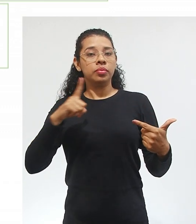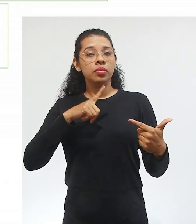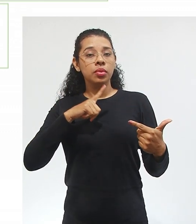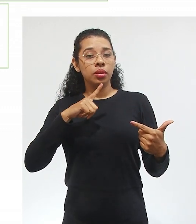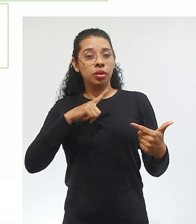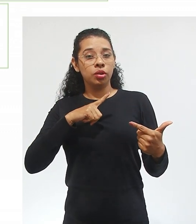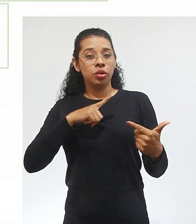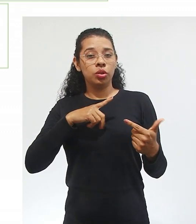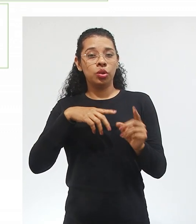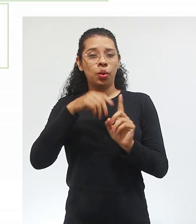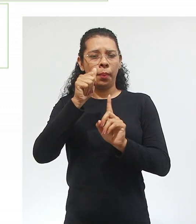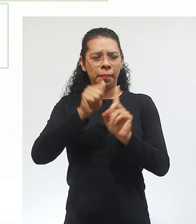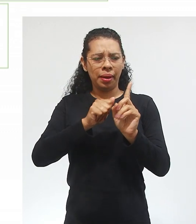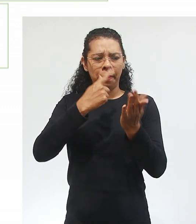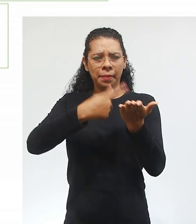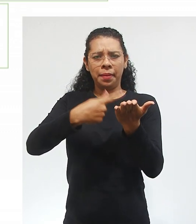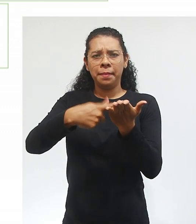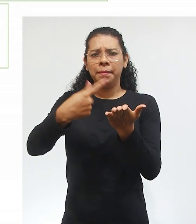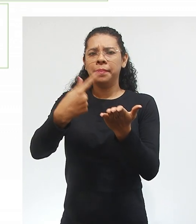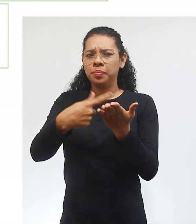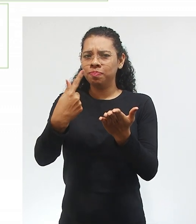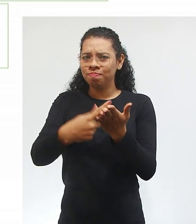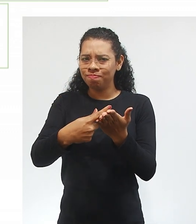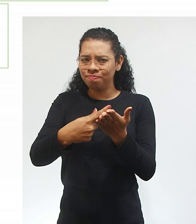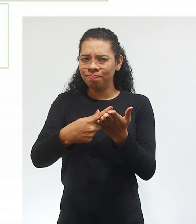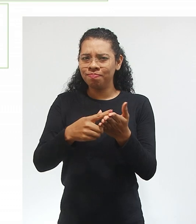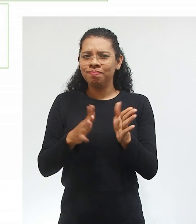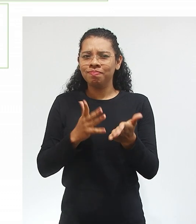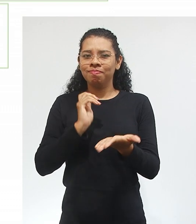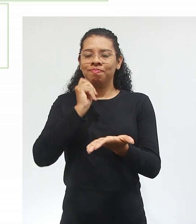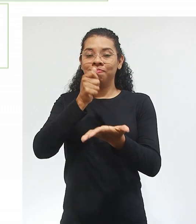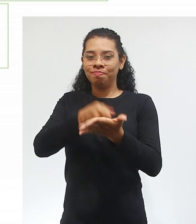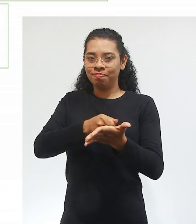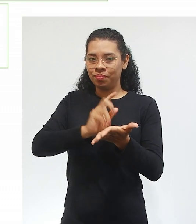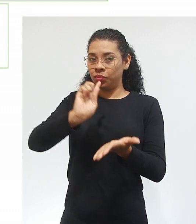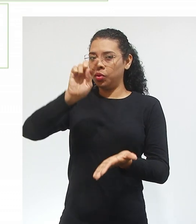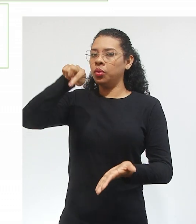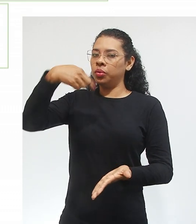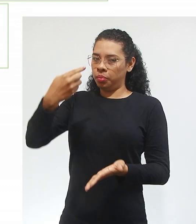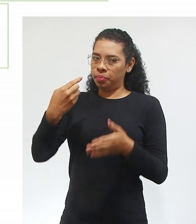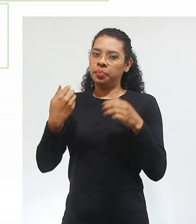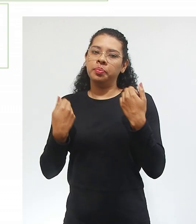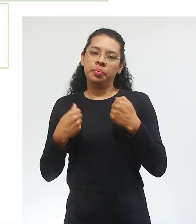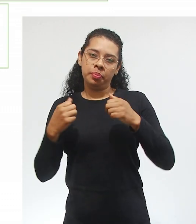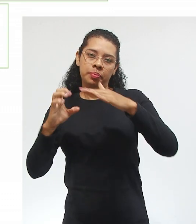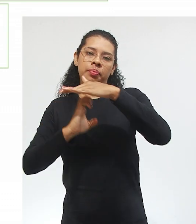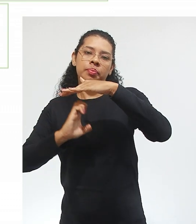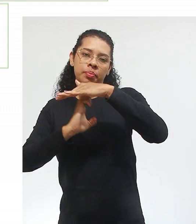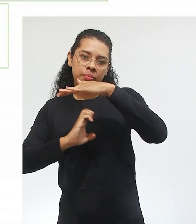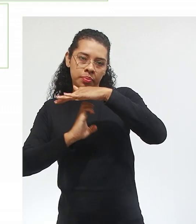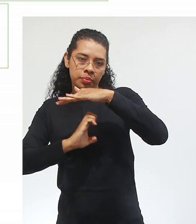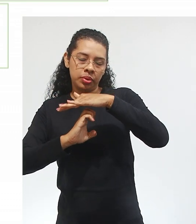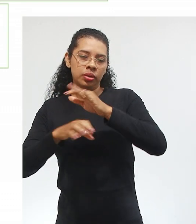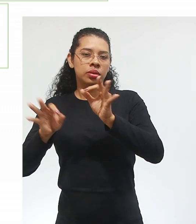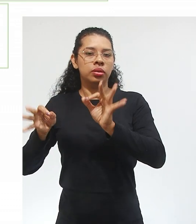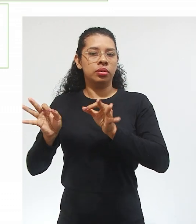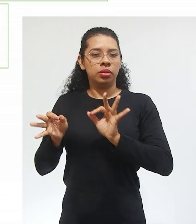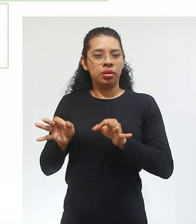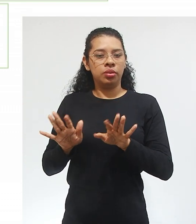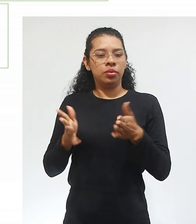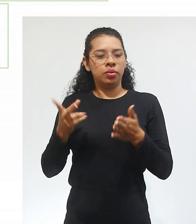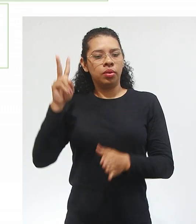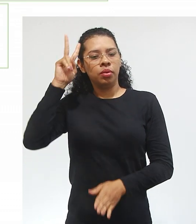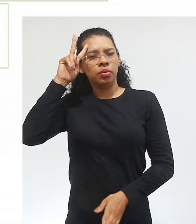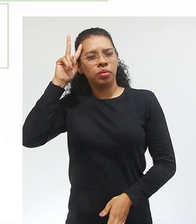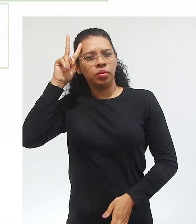lá a prazo? Ou seja, ainda tinha que fazer o quê? Depois eu tenho que pagar esse fornecedor ou essa conta a